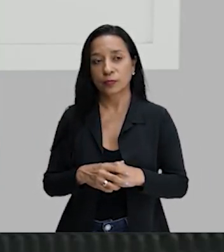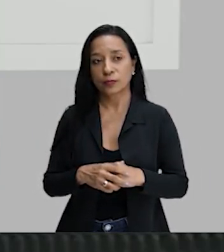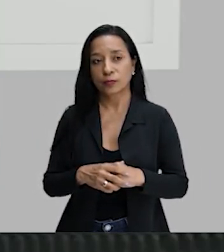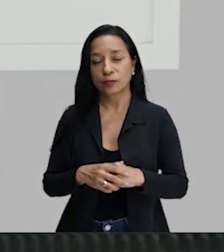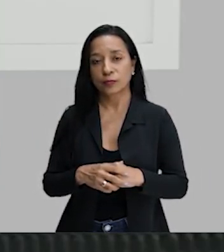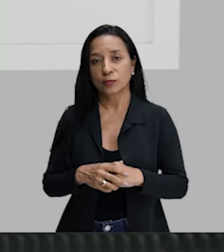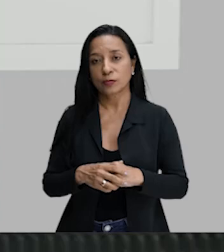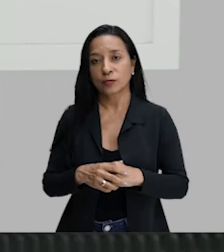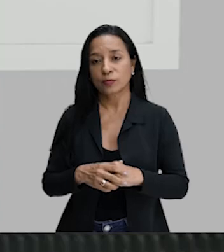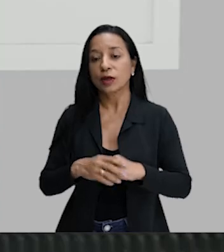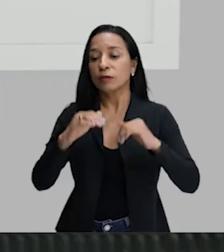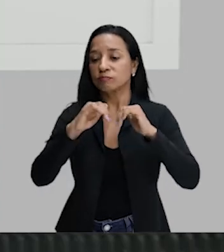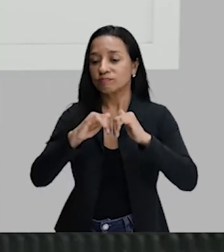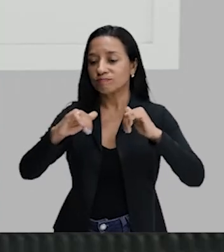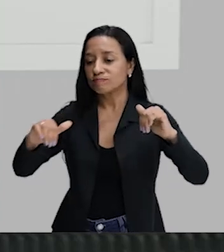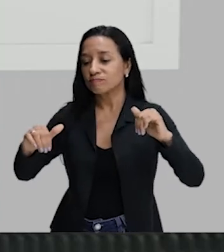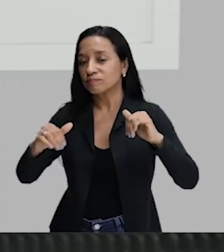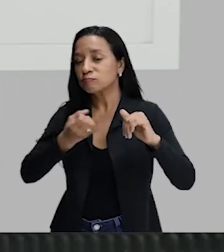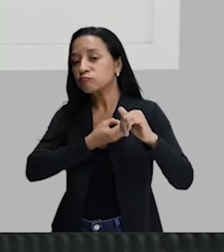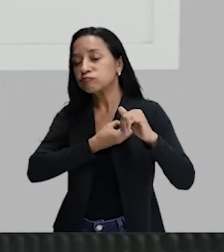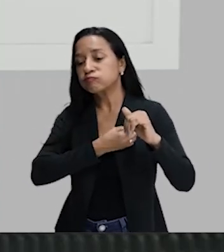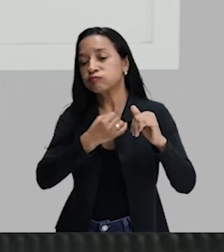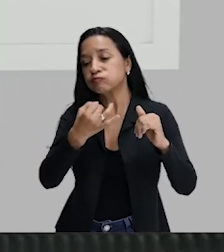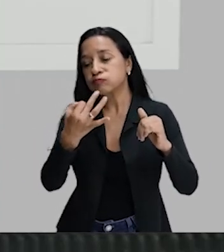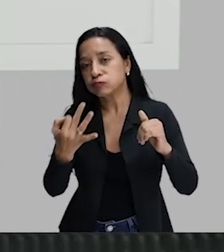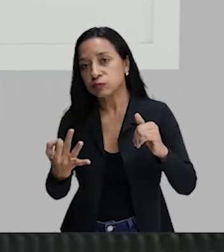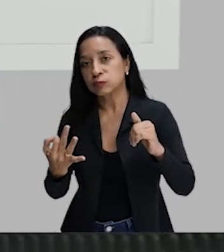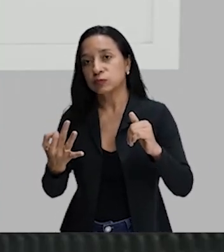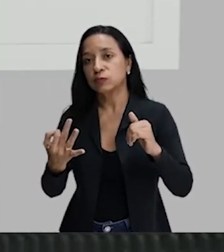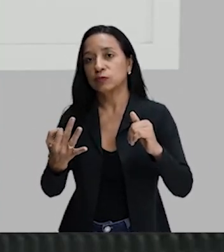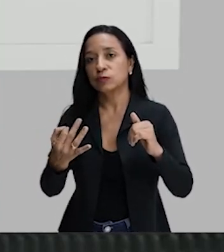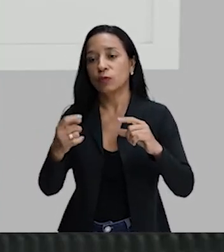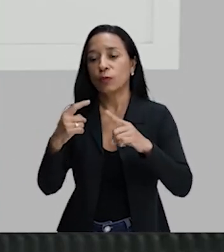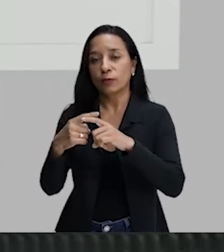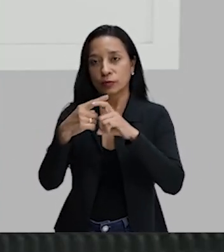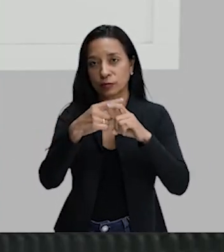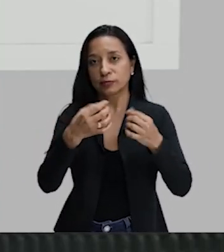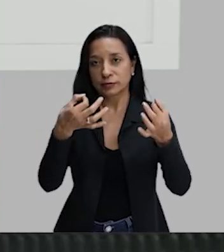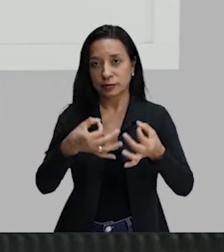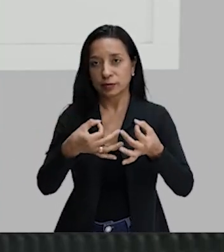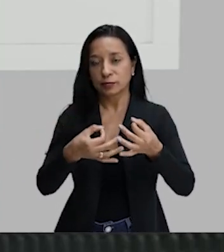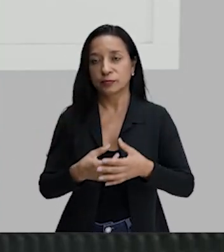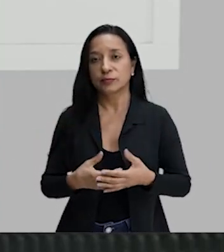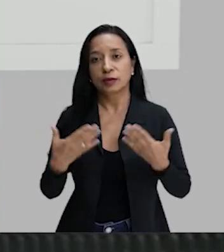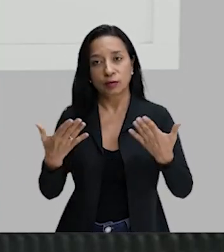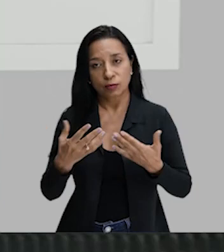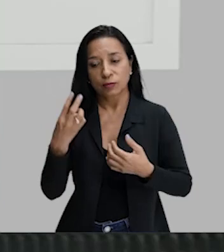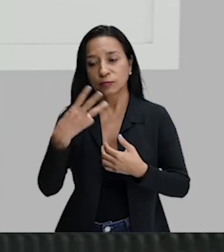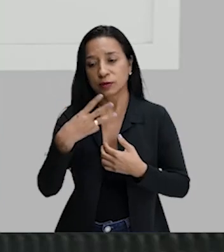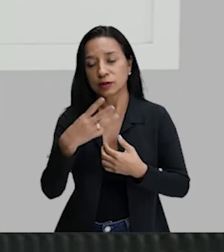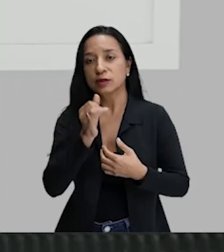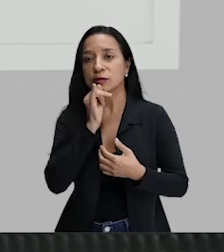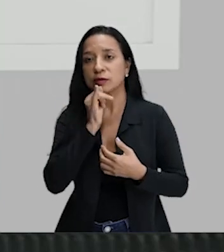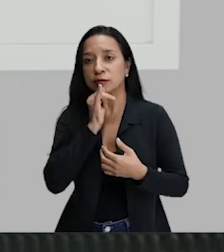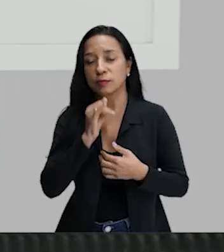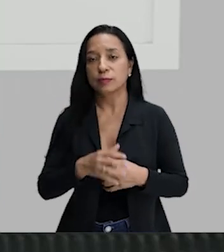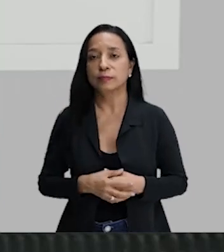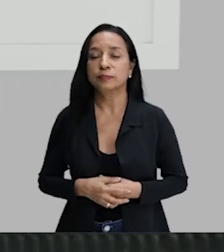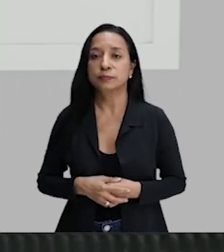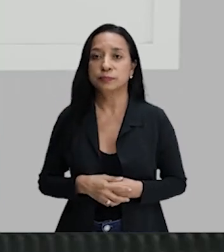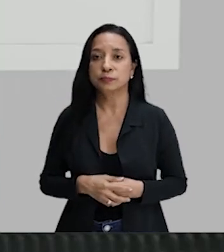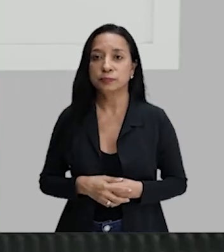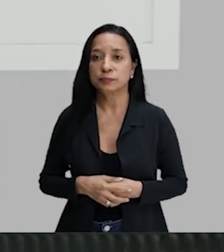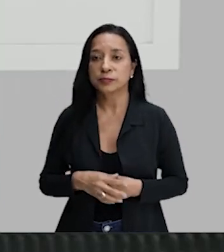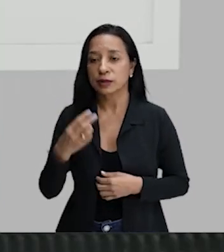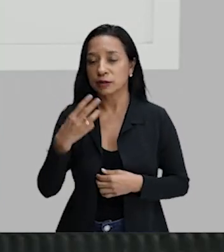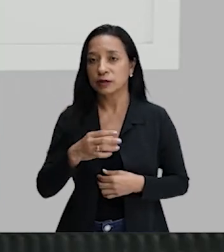do meu polinômio. Tá? São decompostos. Certinho, galera? Vamos para o nosso terceiro exemplo. Tá? Esse